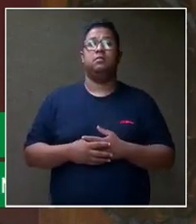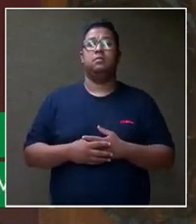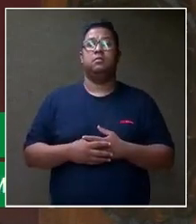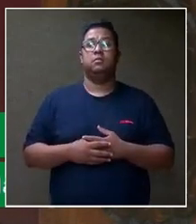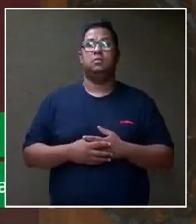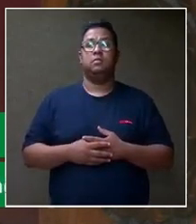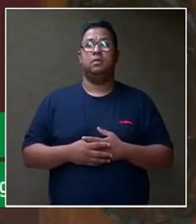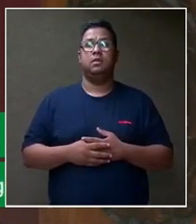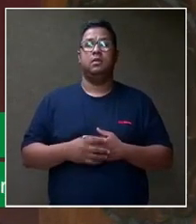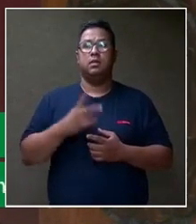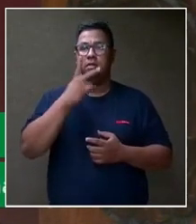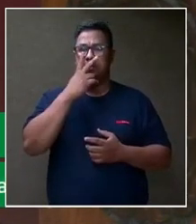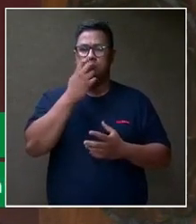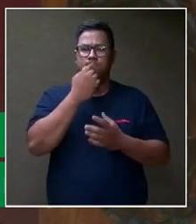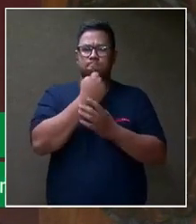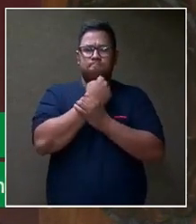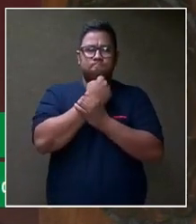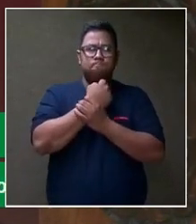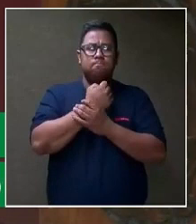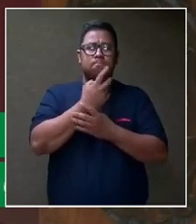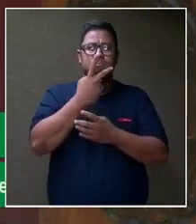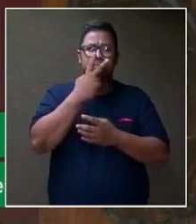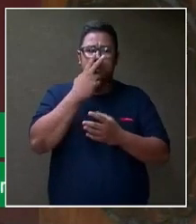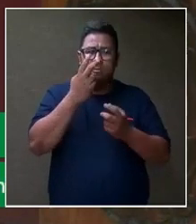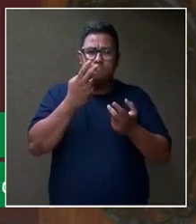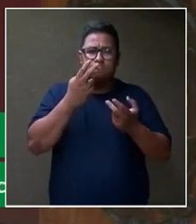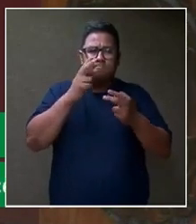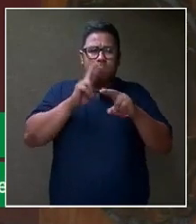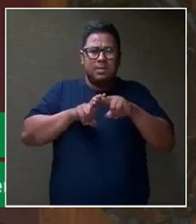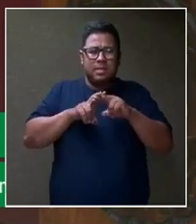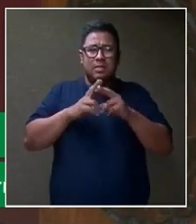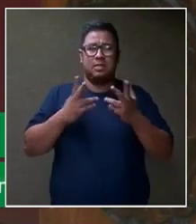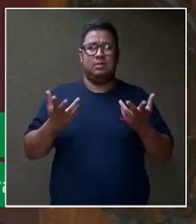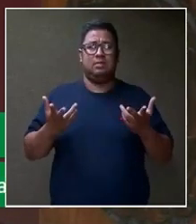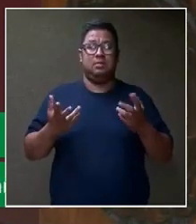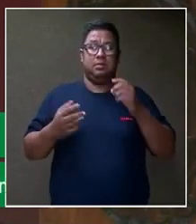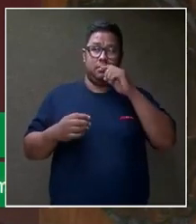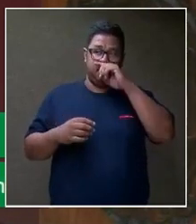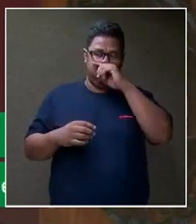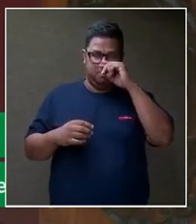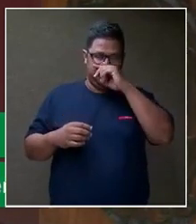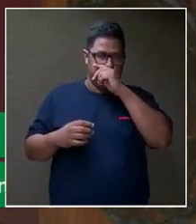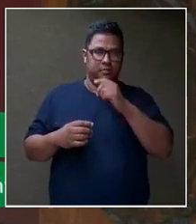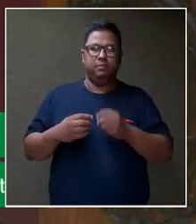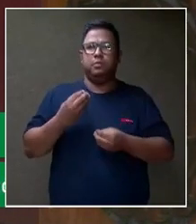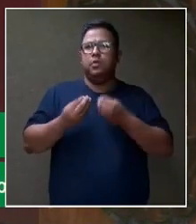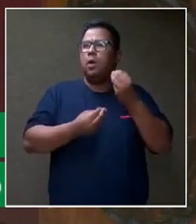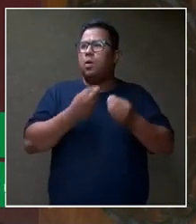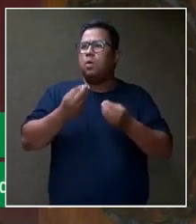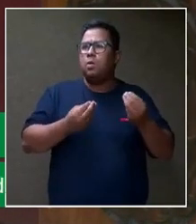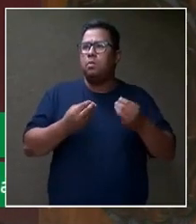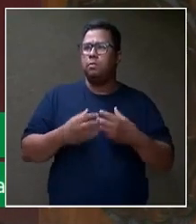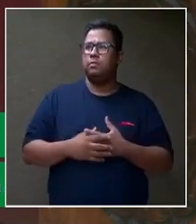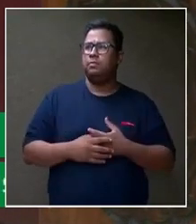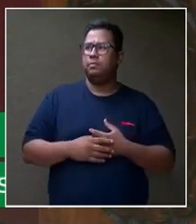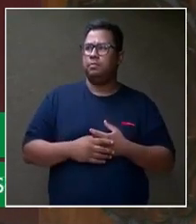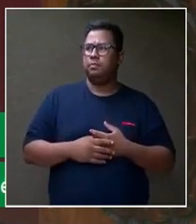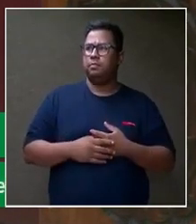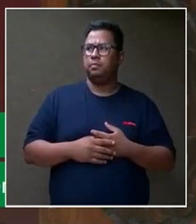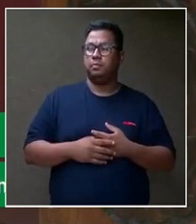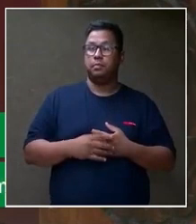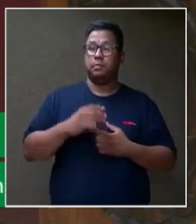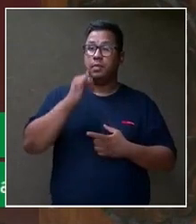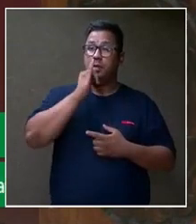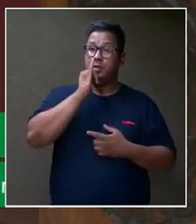ela se sentia muito presa. Ela dizia isso para você? E essa possessividade, ela te dizia em que atitude? Quais eram as atitudes?